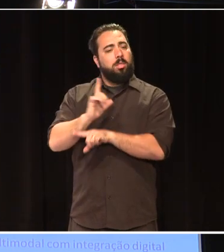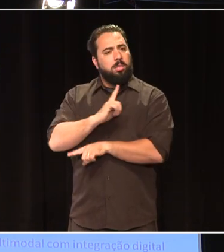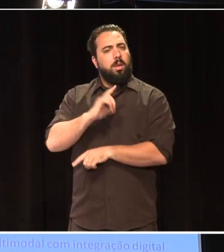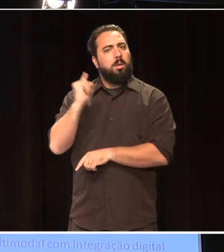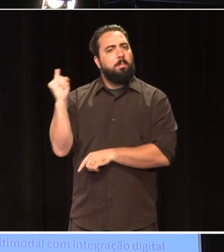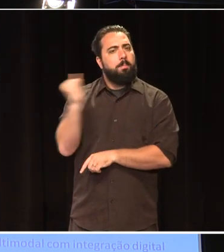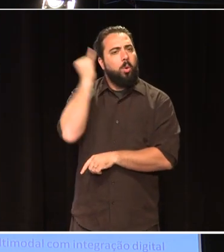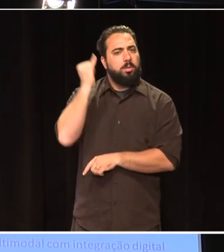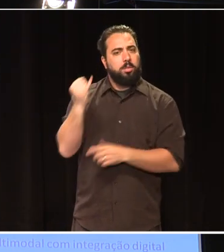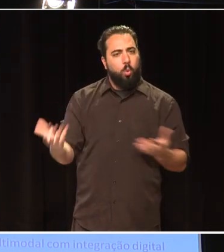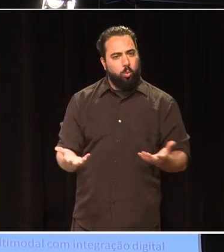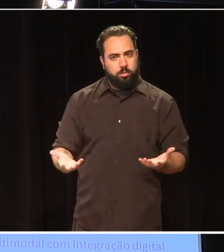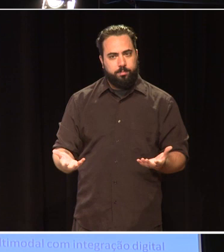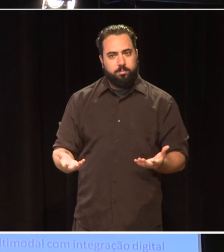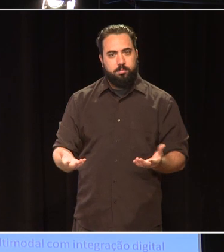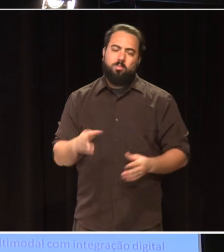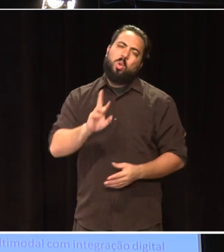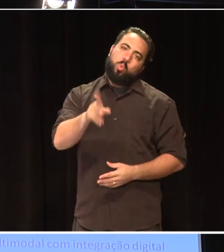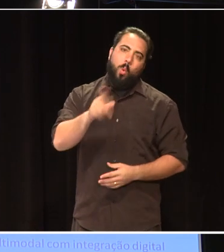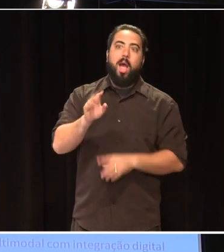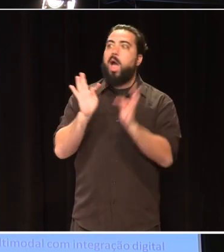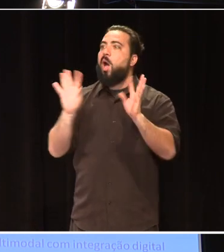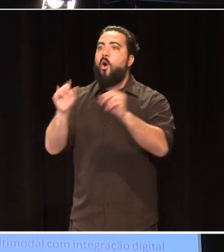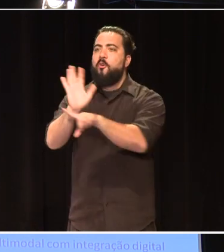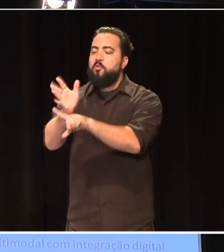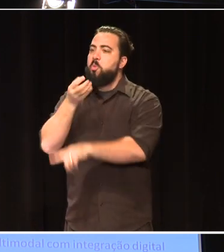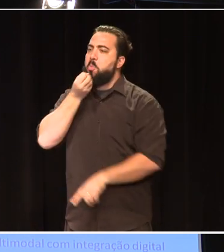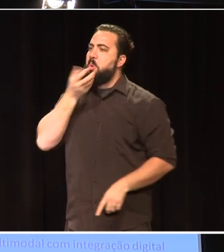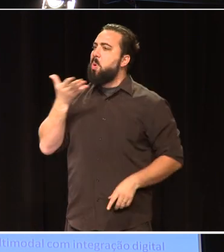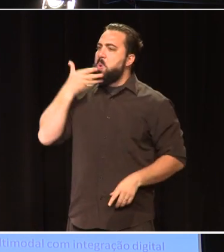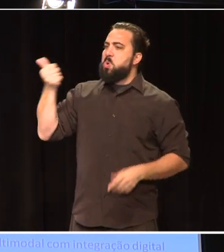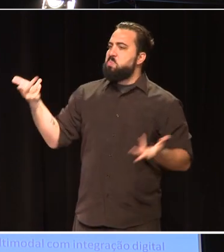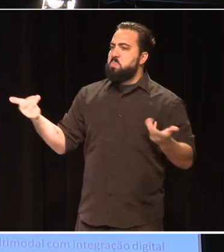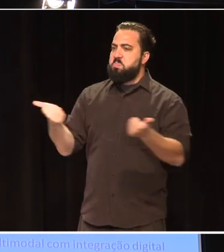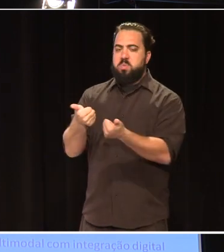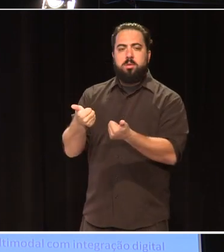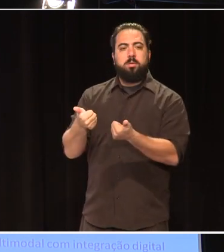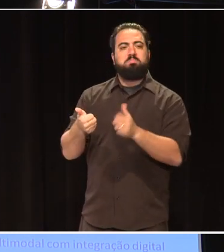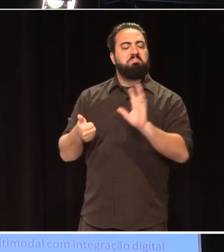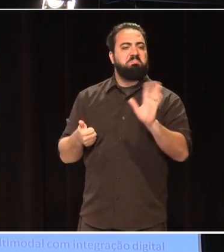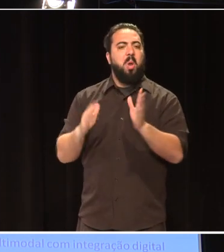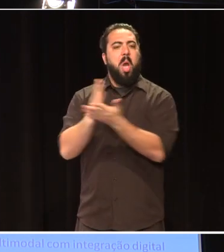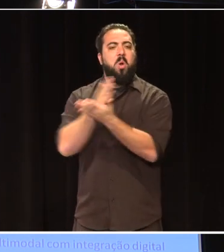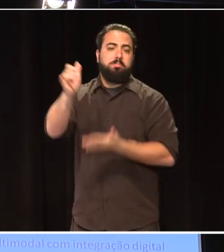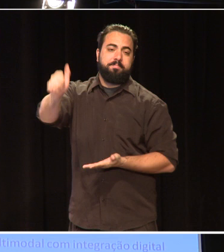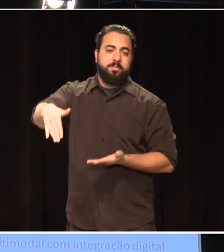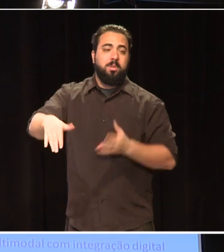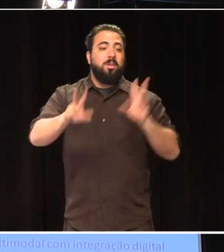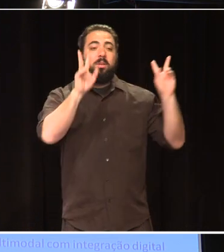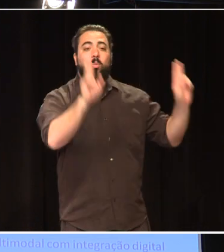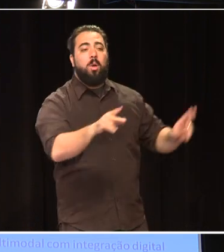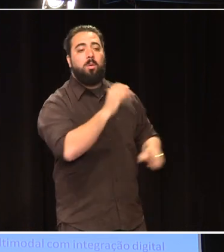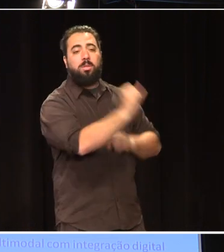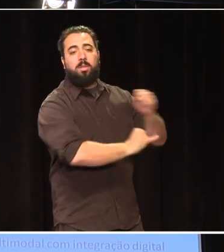gente, né, é muito grande. Não que todo filme seja bom. Tem filmes que realmente não valem a pena. É igual a internet, é igual